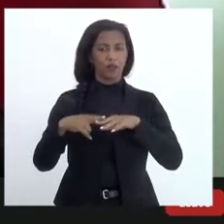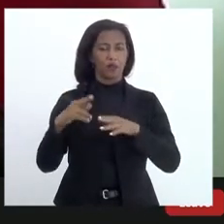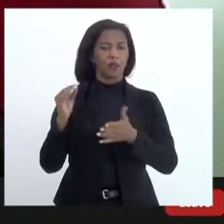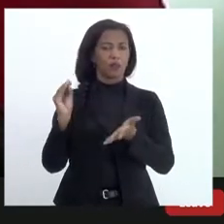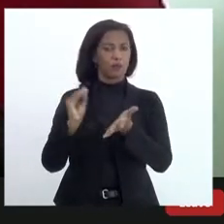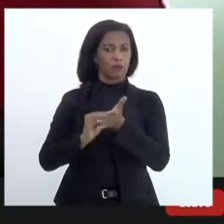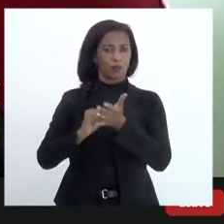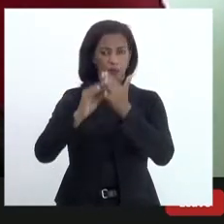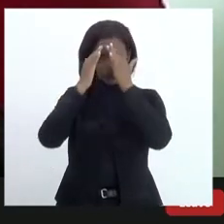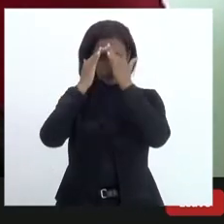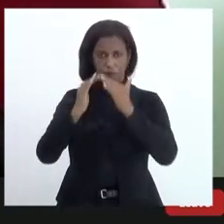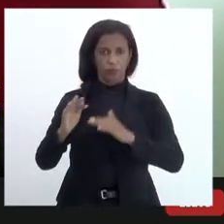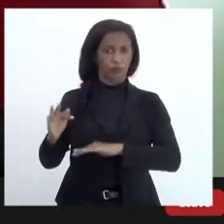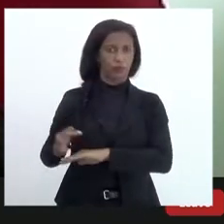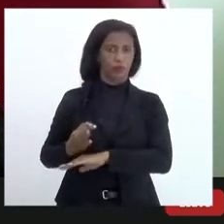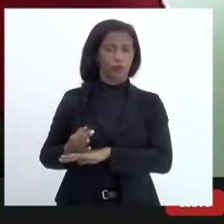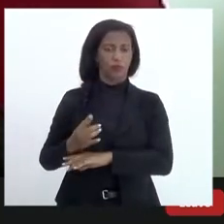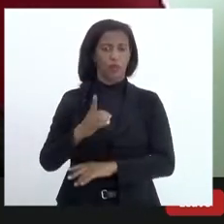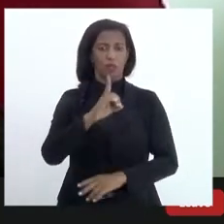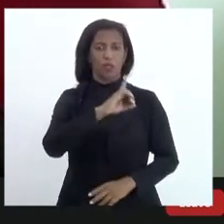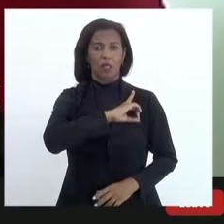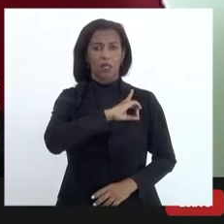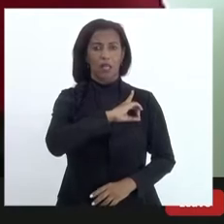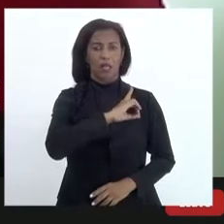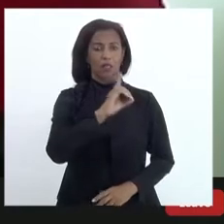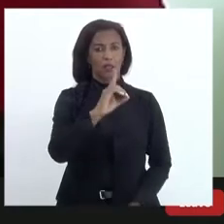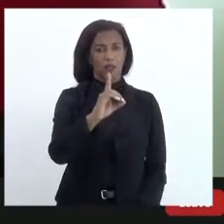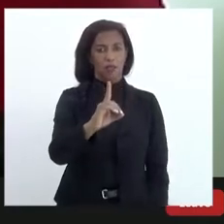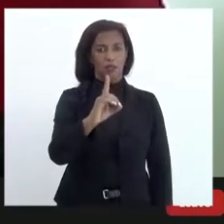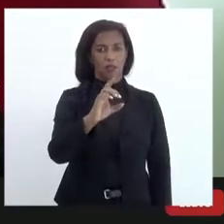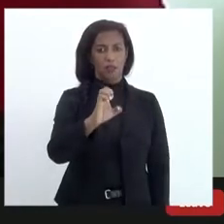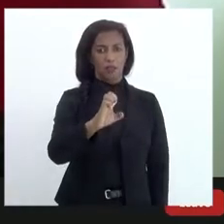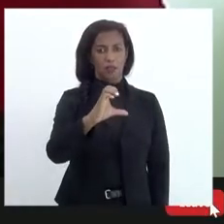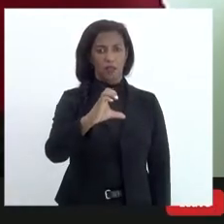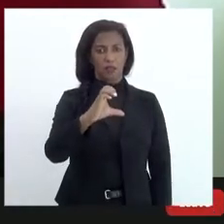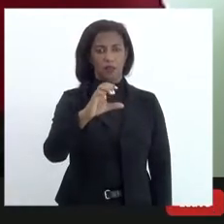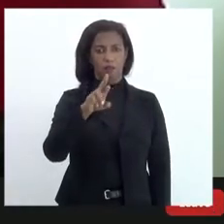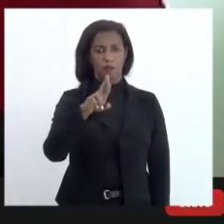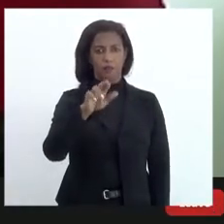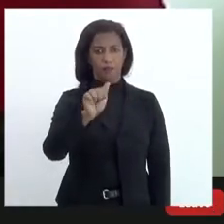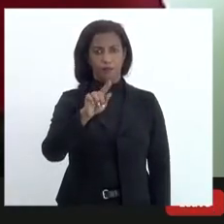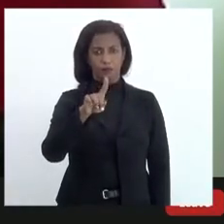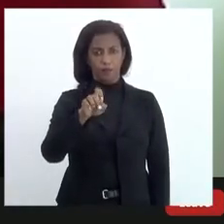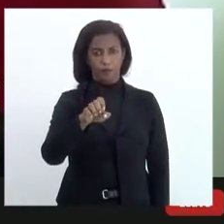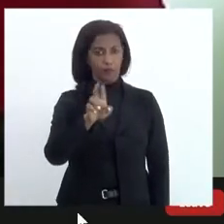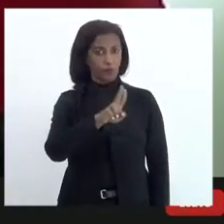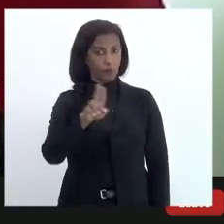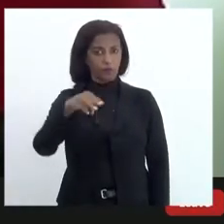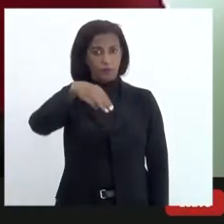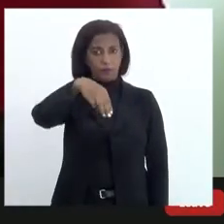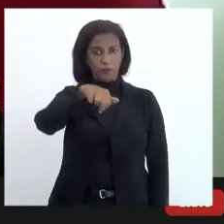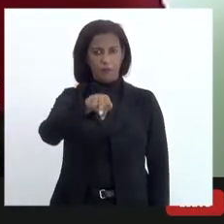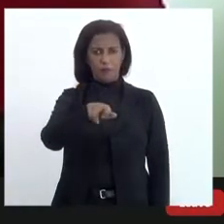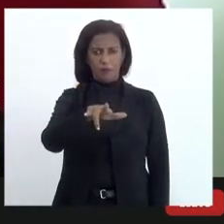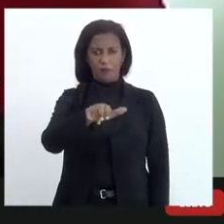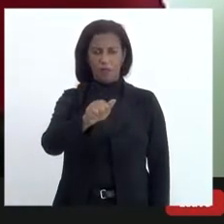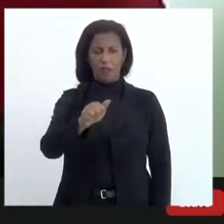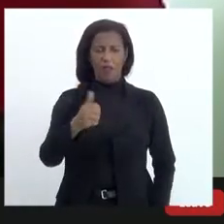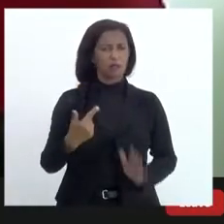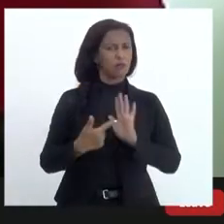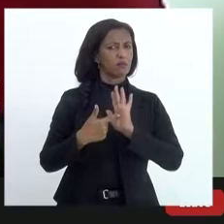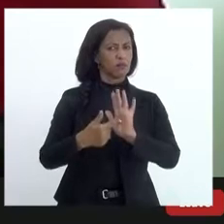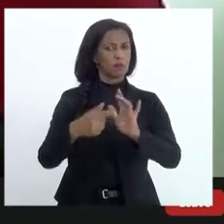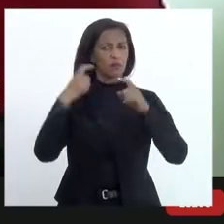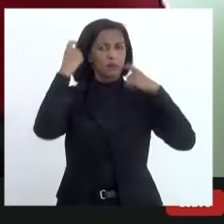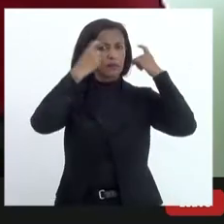intolerância, com a delegada titular da DECRAD, delegada Márcia Noeli, externando não só a nossa